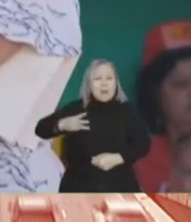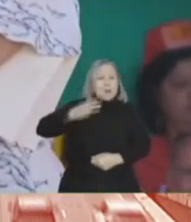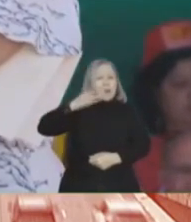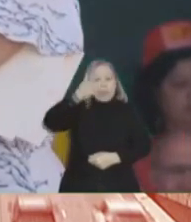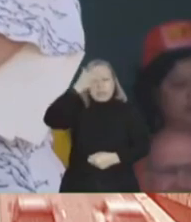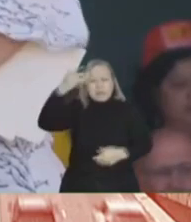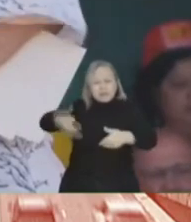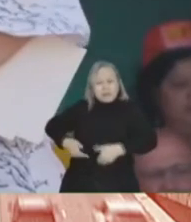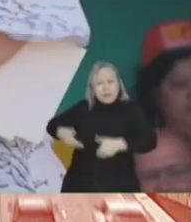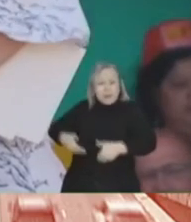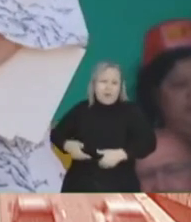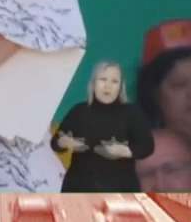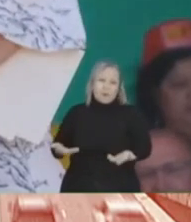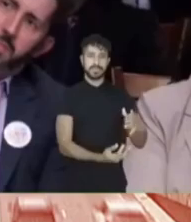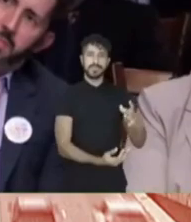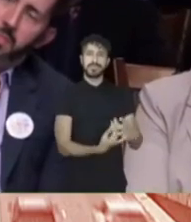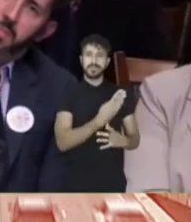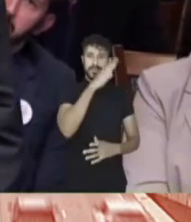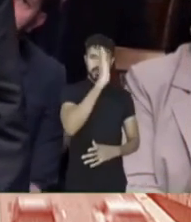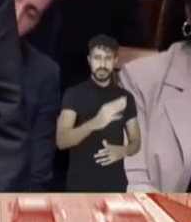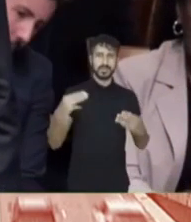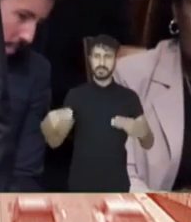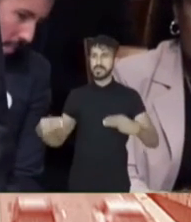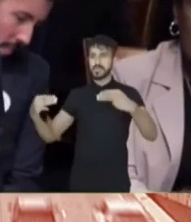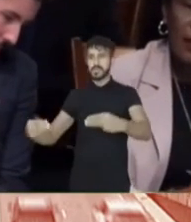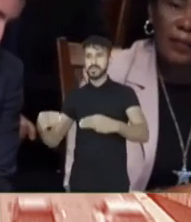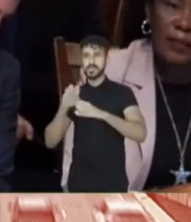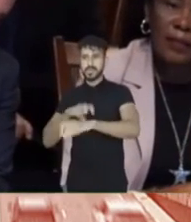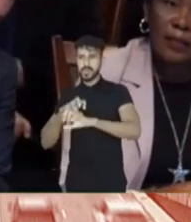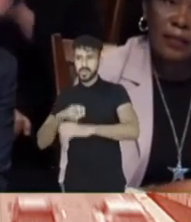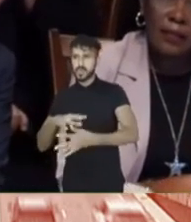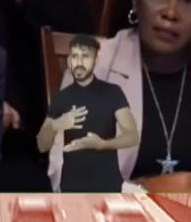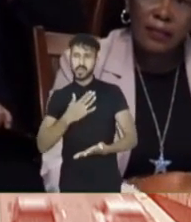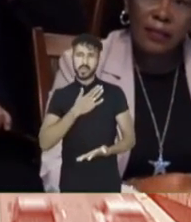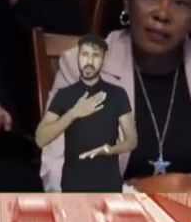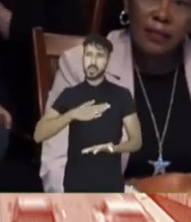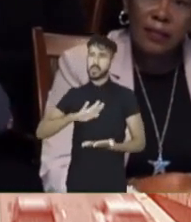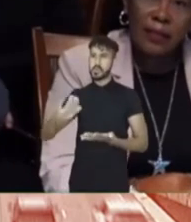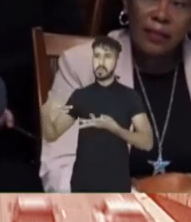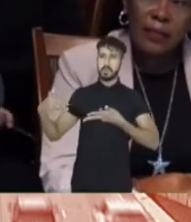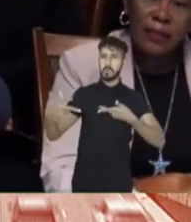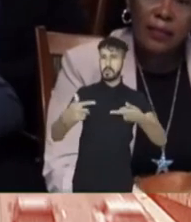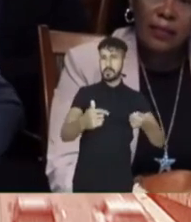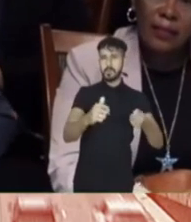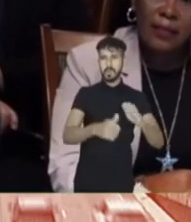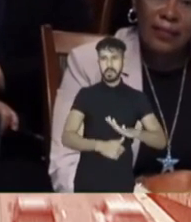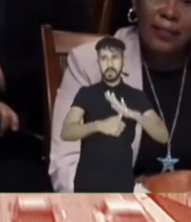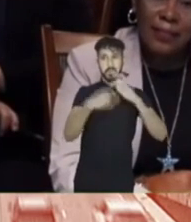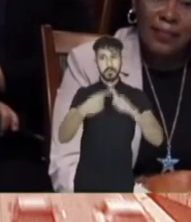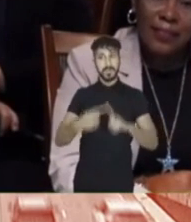quinta passada, né? Eu assisti depois, estive fora, mas mantenho a minha fidelidade ao programa. O Rudá disse: